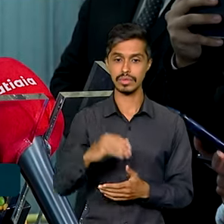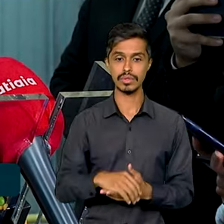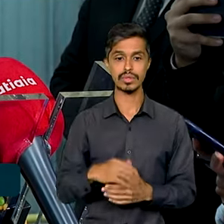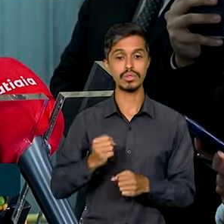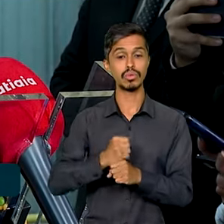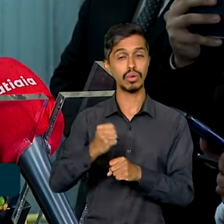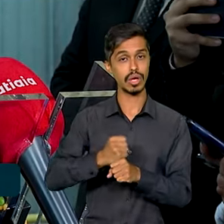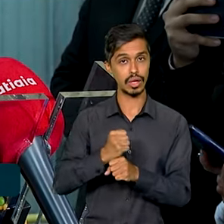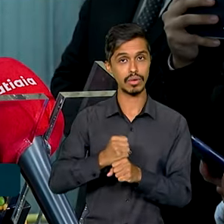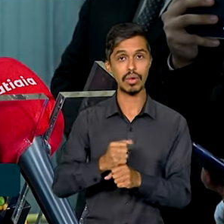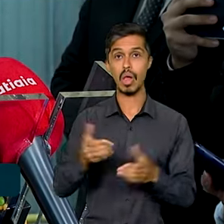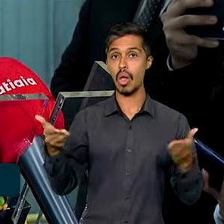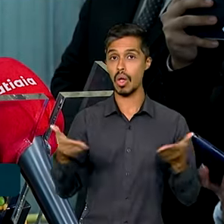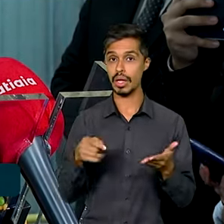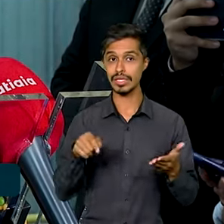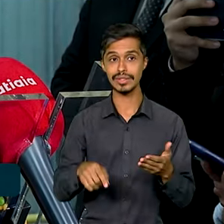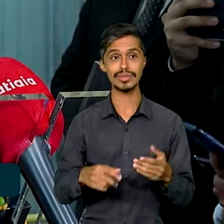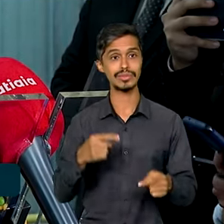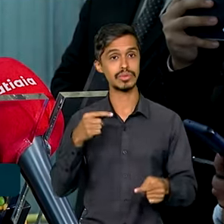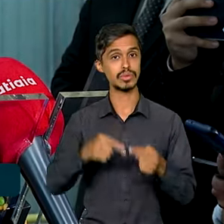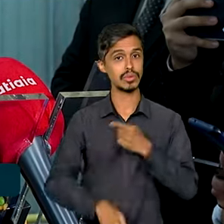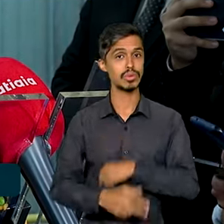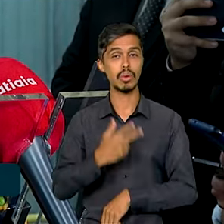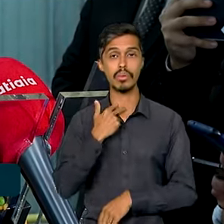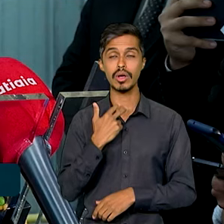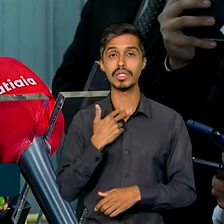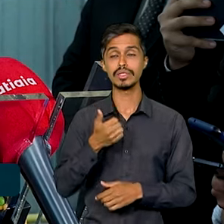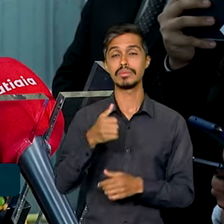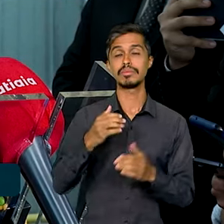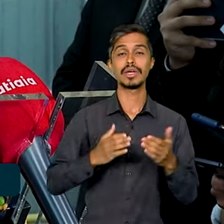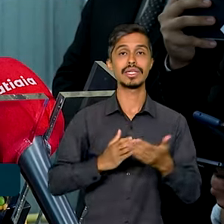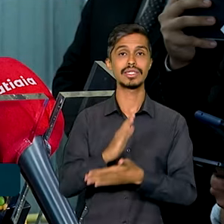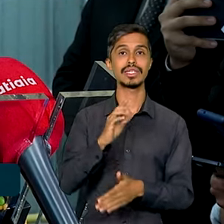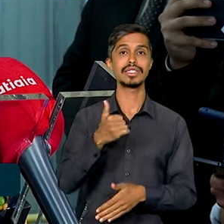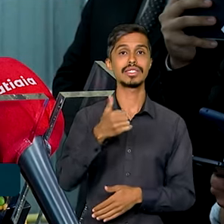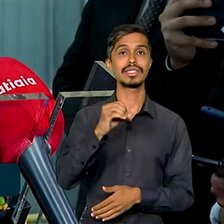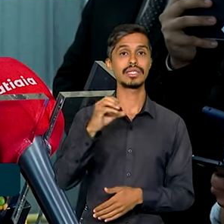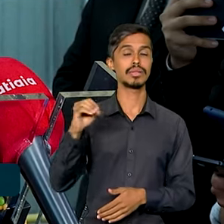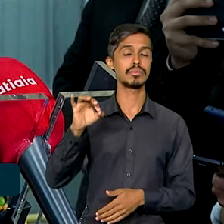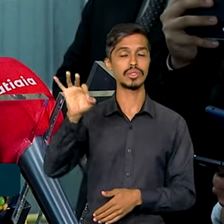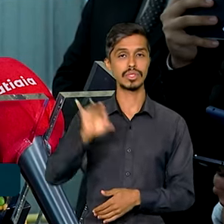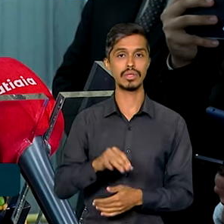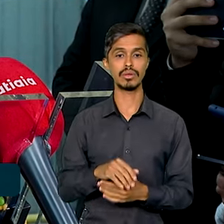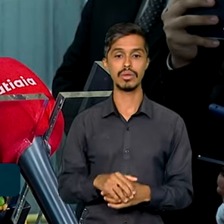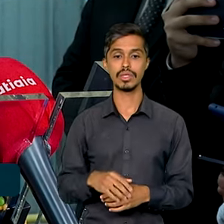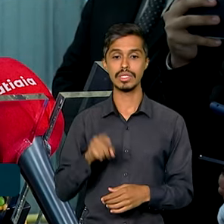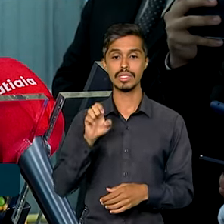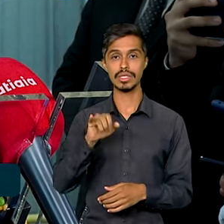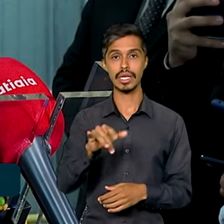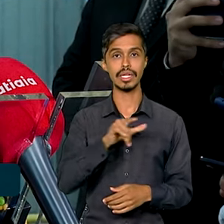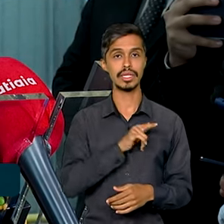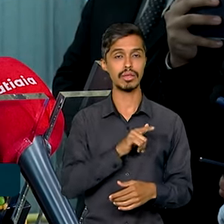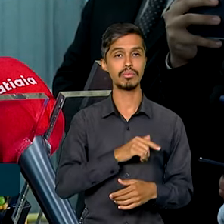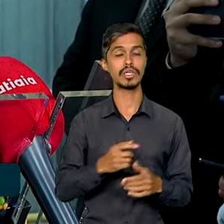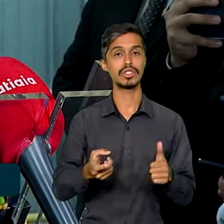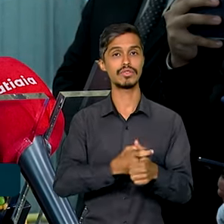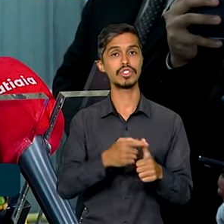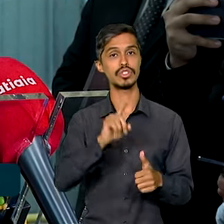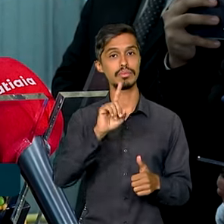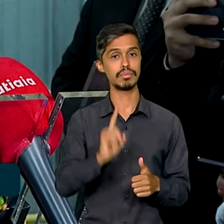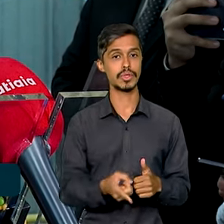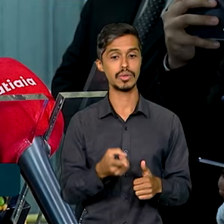ano. Hoje, isso não vai poder exceder 100%. Então, se ela tem uma dívida de R$ 1.000,